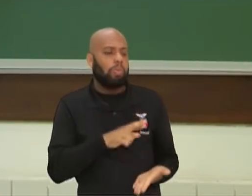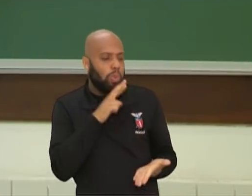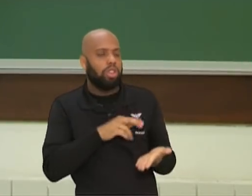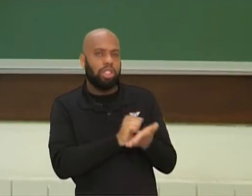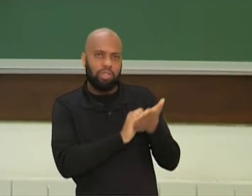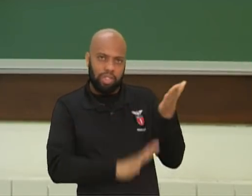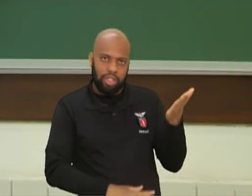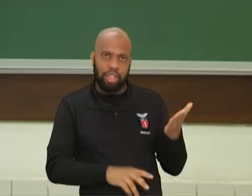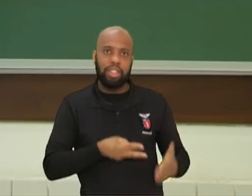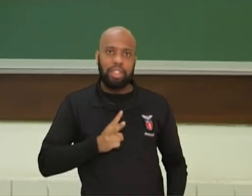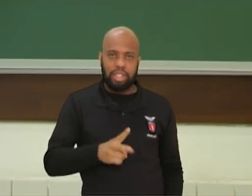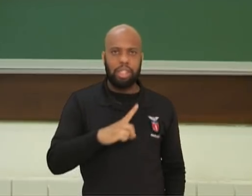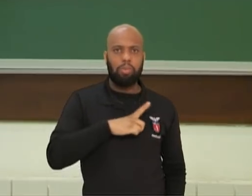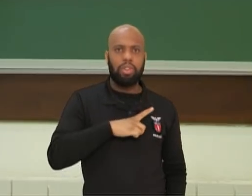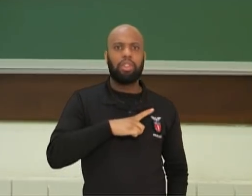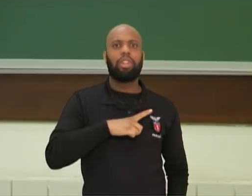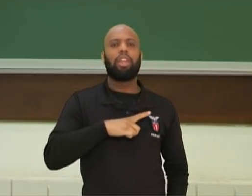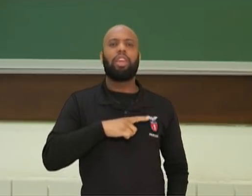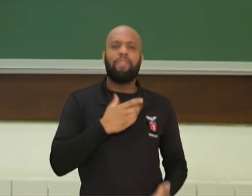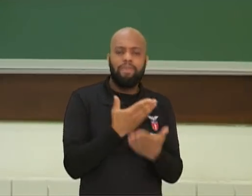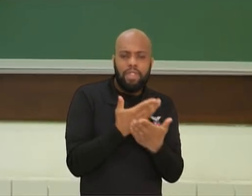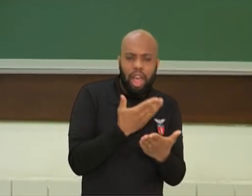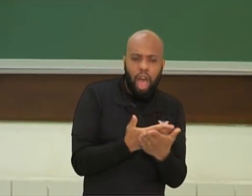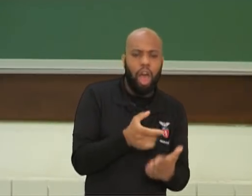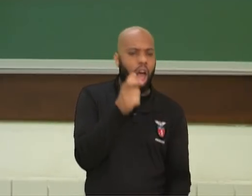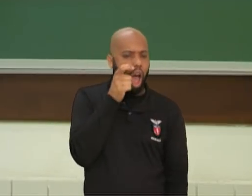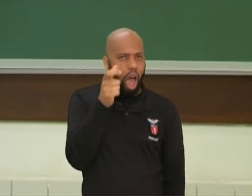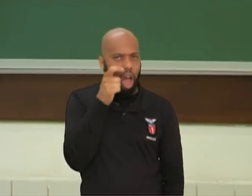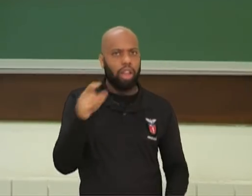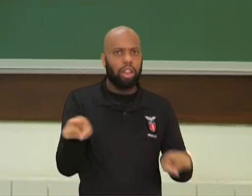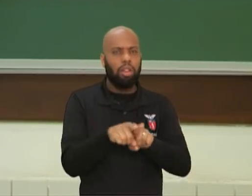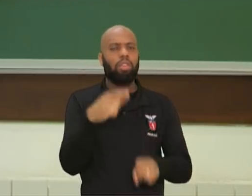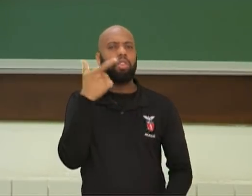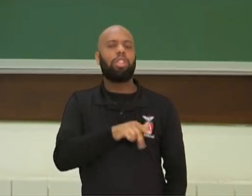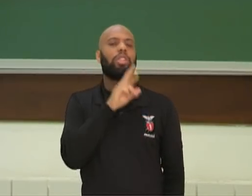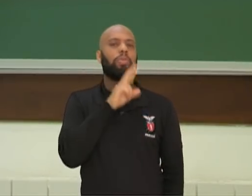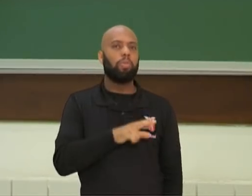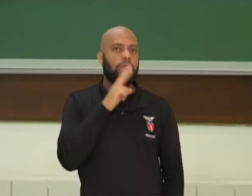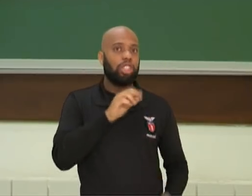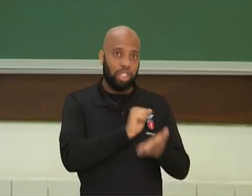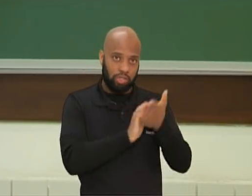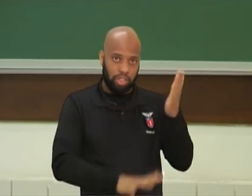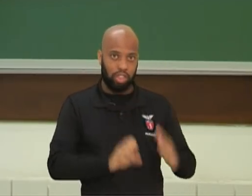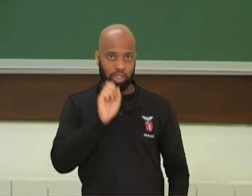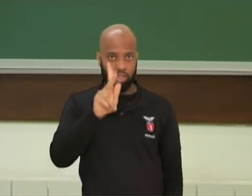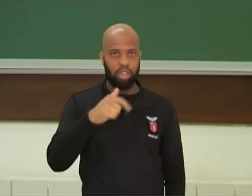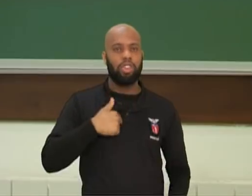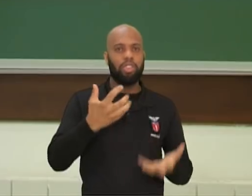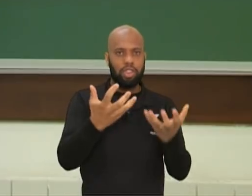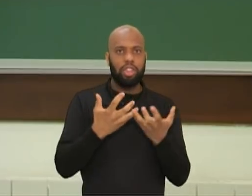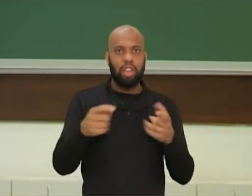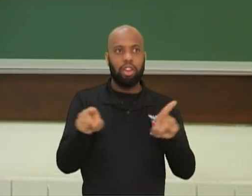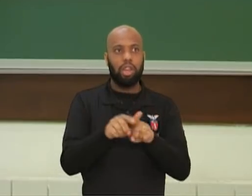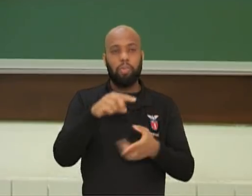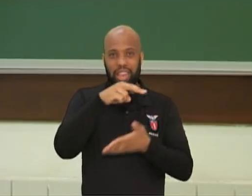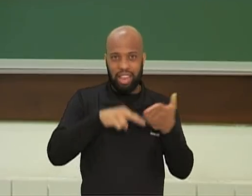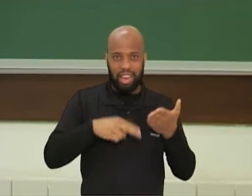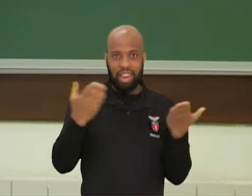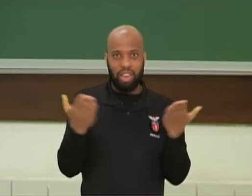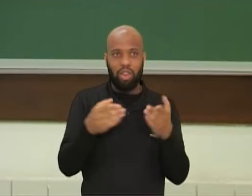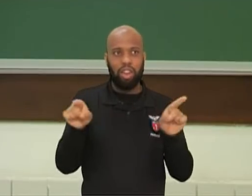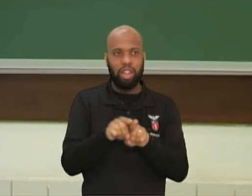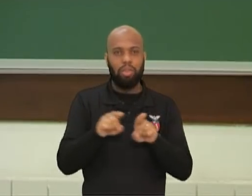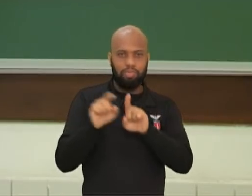exercícios, sempre consultando a aula para fazer os exercícios, ok? Eu quero só ler com vocês ali